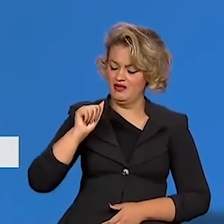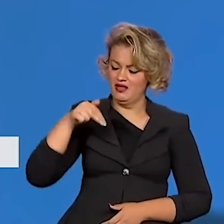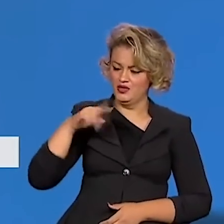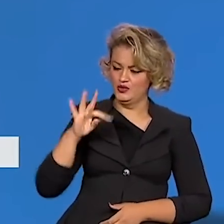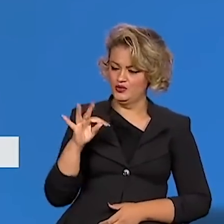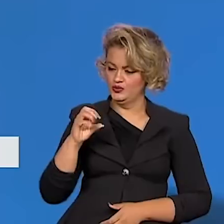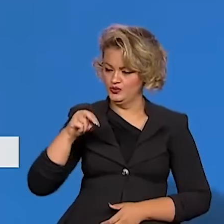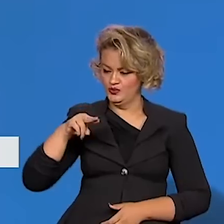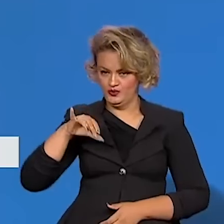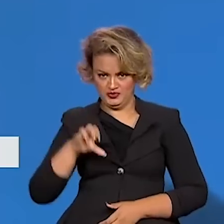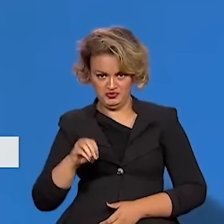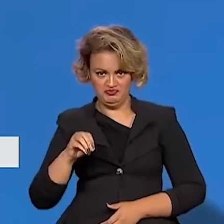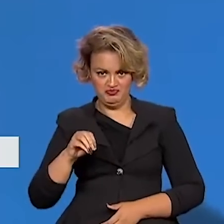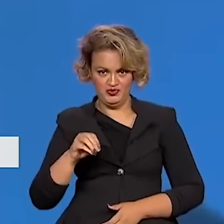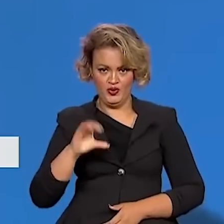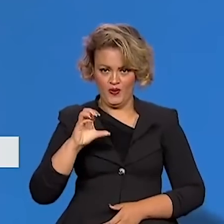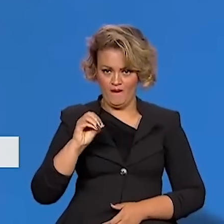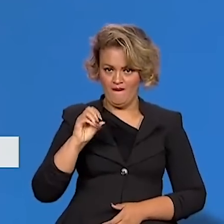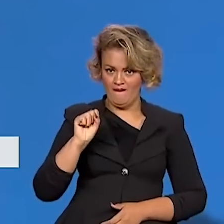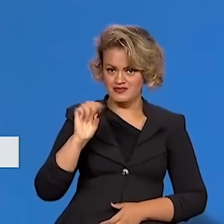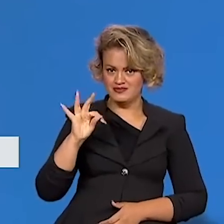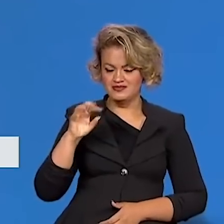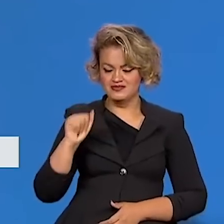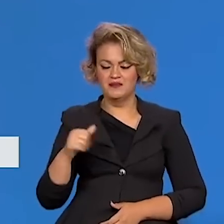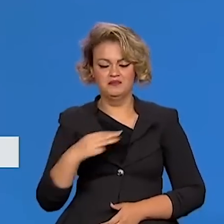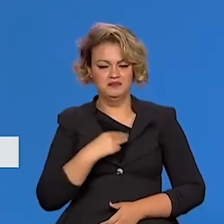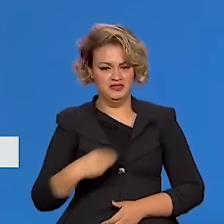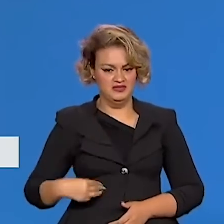primeiro ministro da República portuguesa